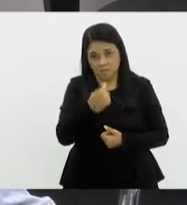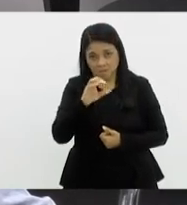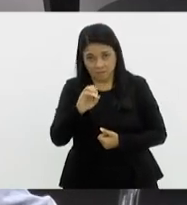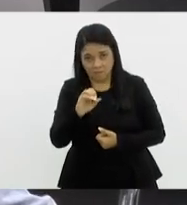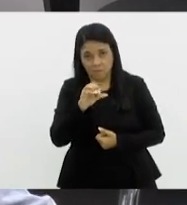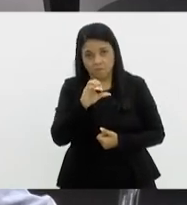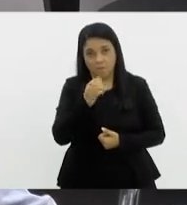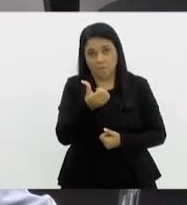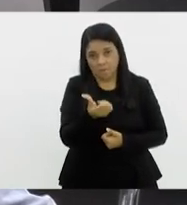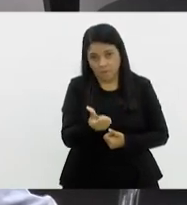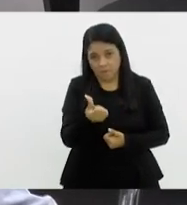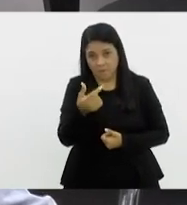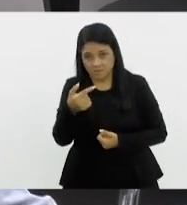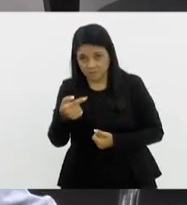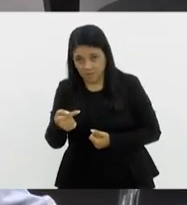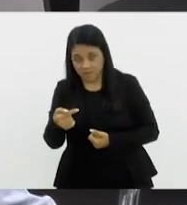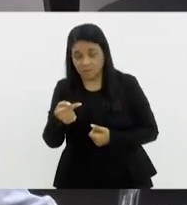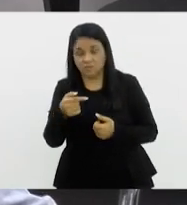lei das cotas,